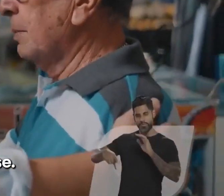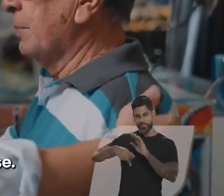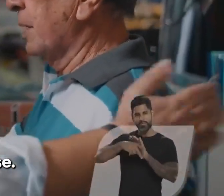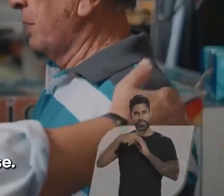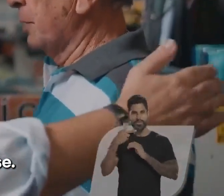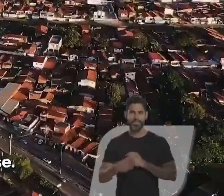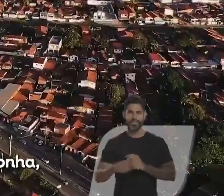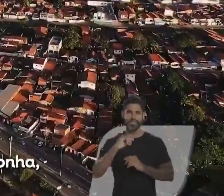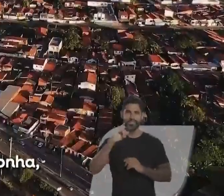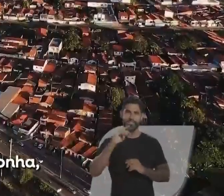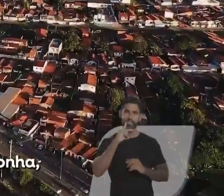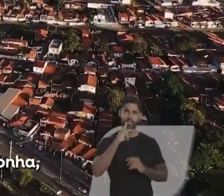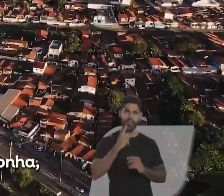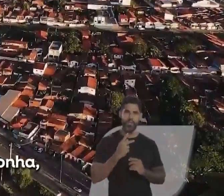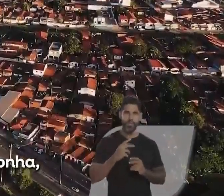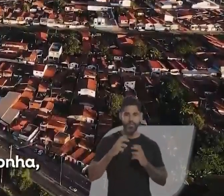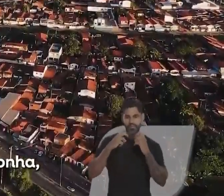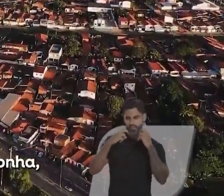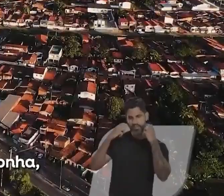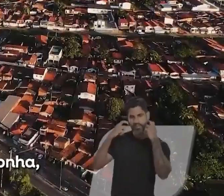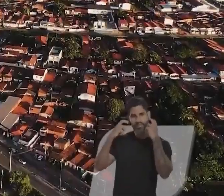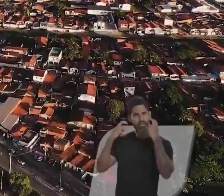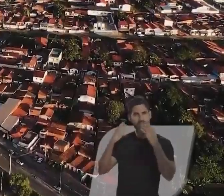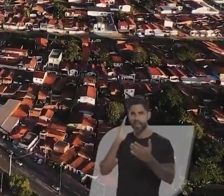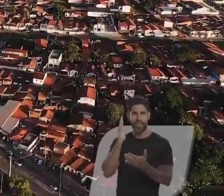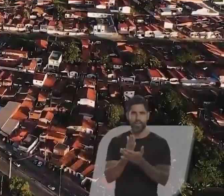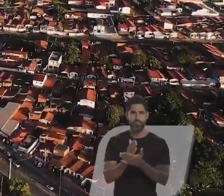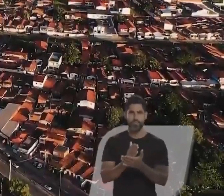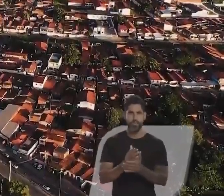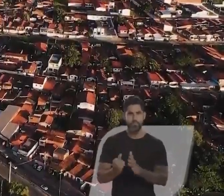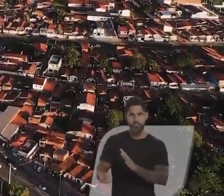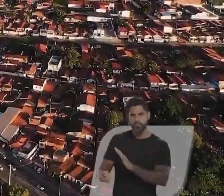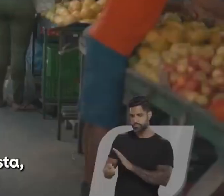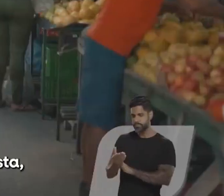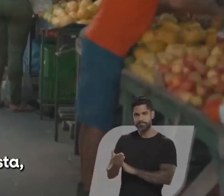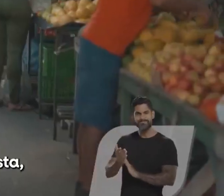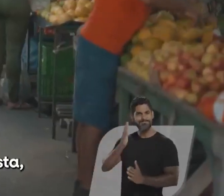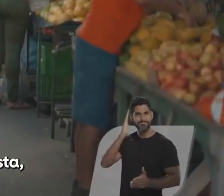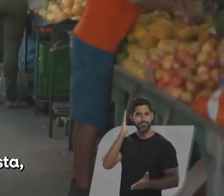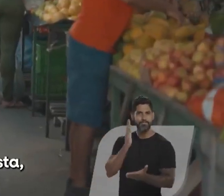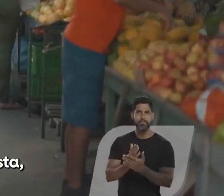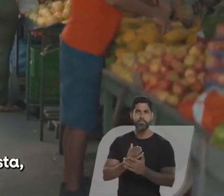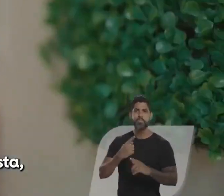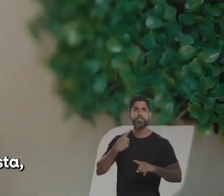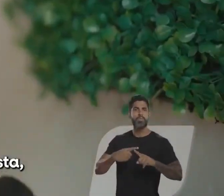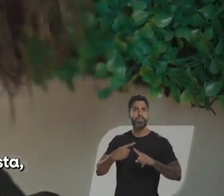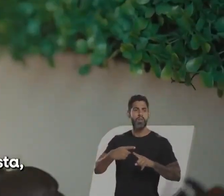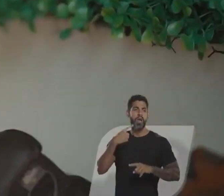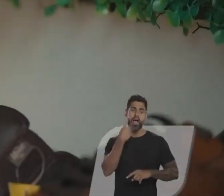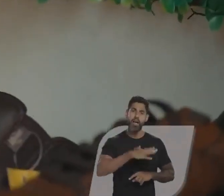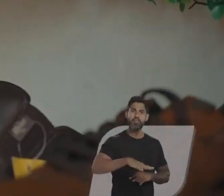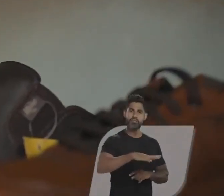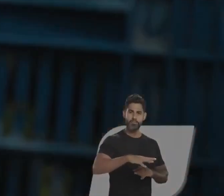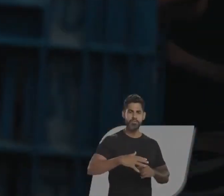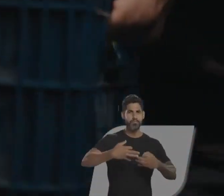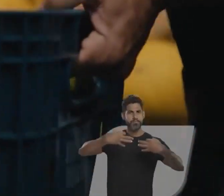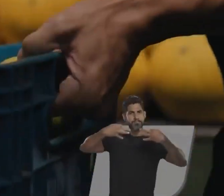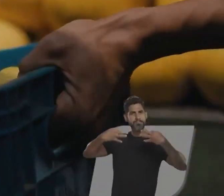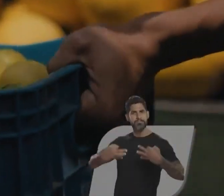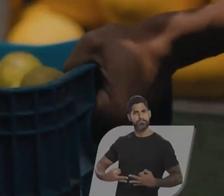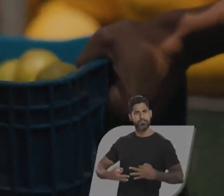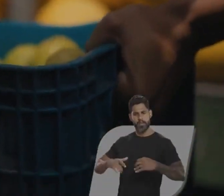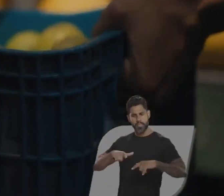ser pessoense. A gente não quer mais a vergonha, a corrupção, porque nossa gente é honesta,